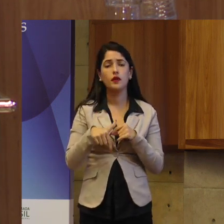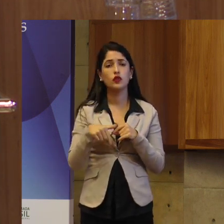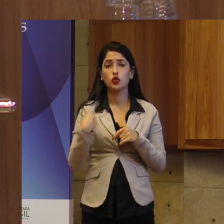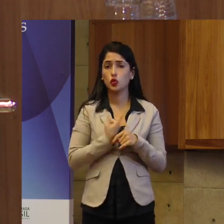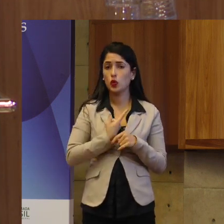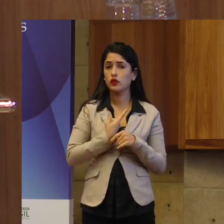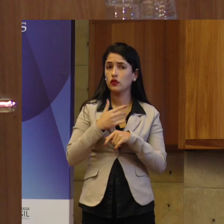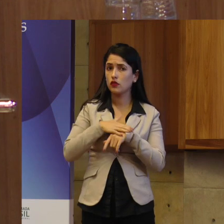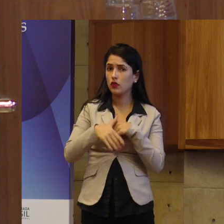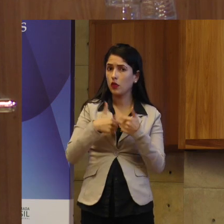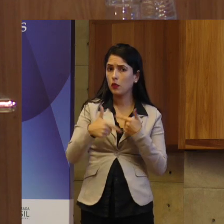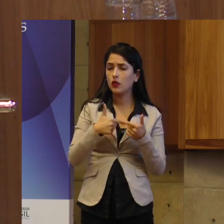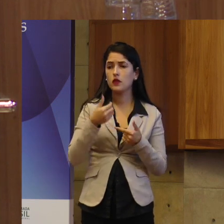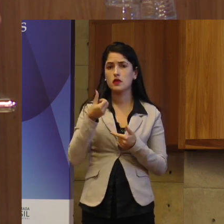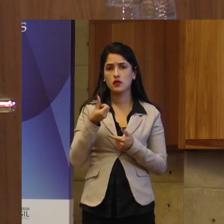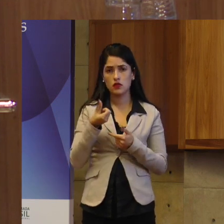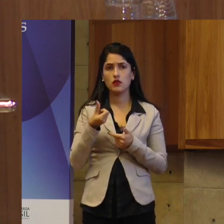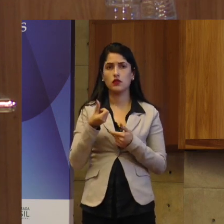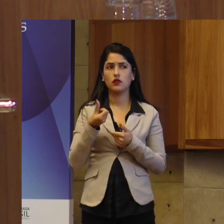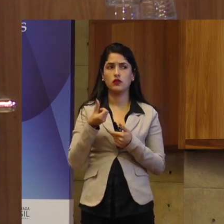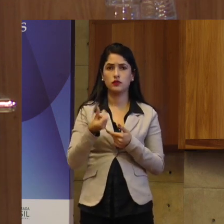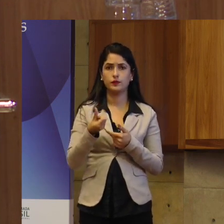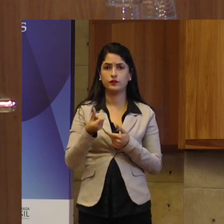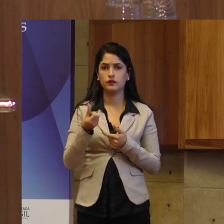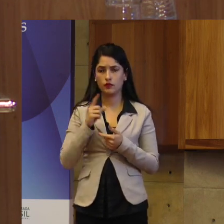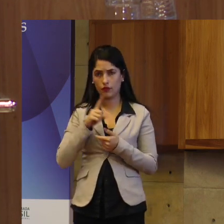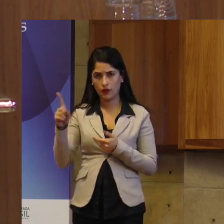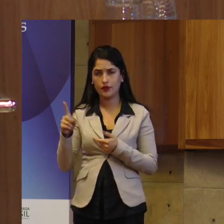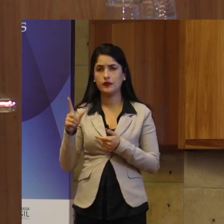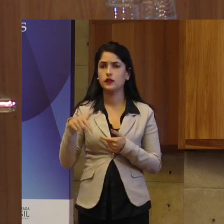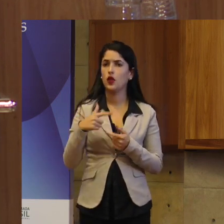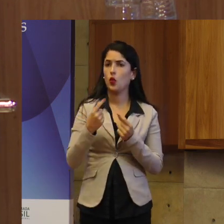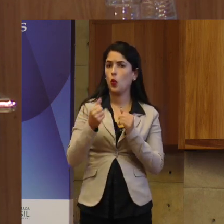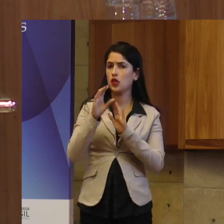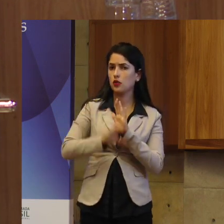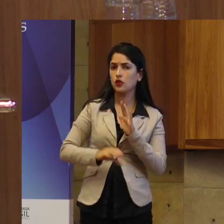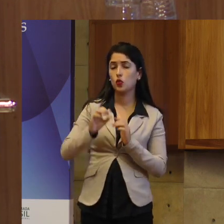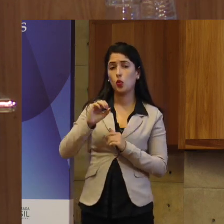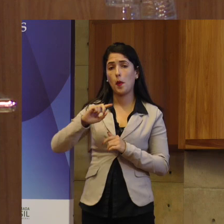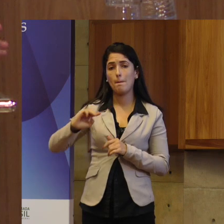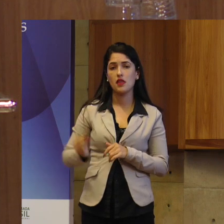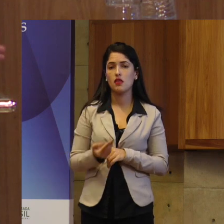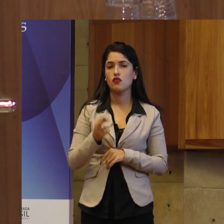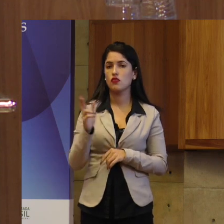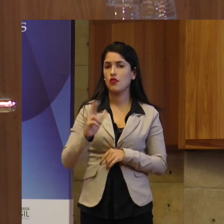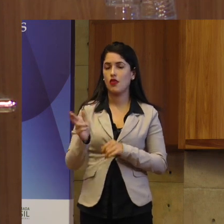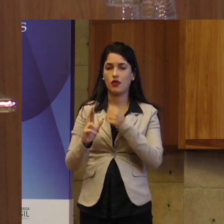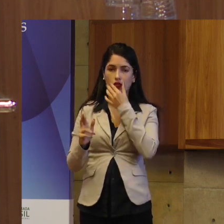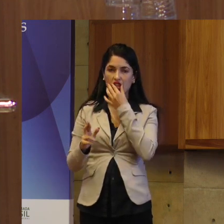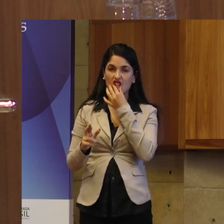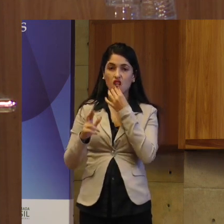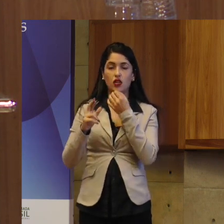6 diplomatas. Nós temos um orçamento expressivo, ainda mais na faixa de R$1 milhão. Então, não é isso